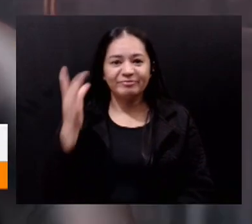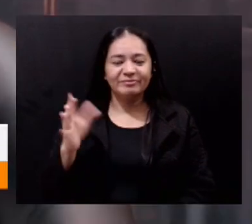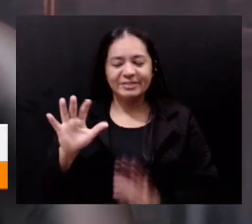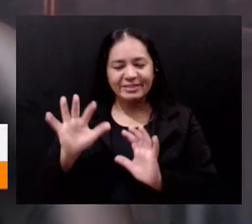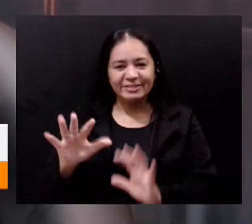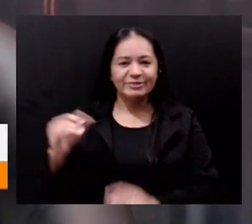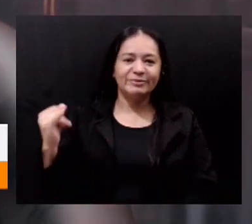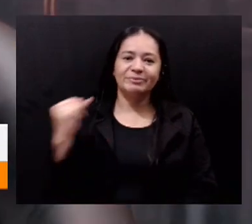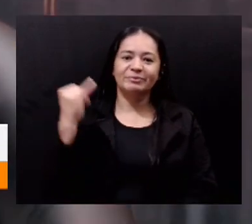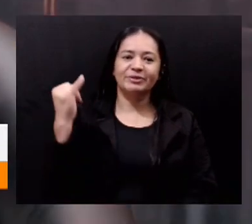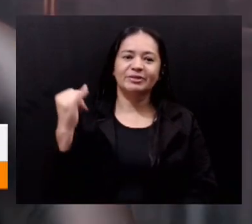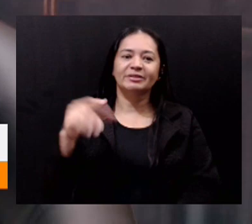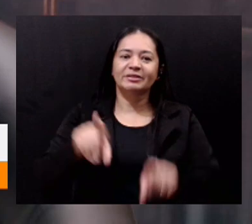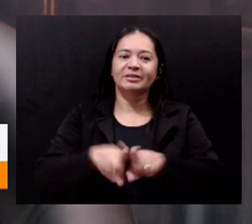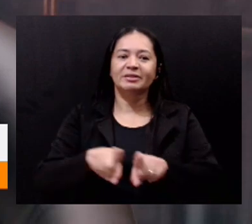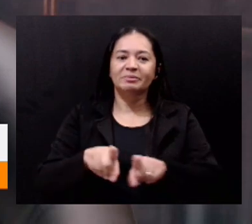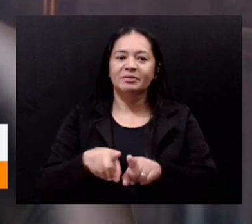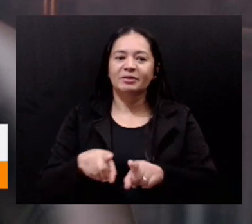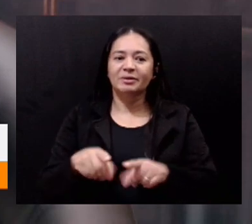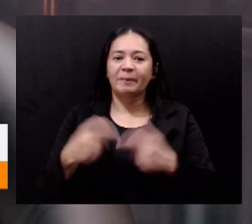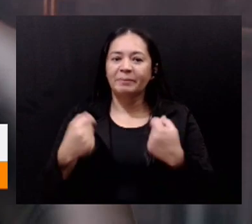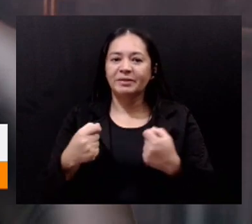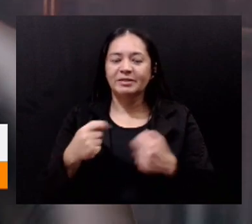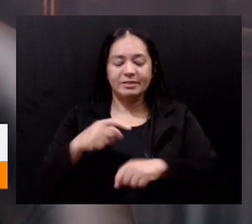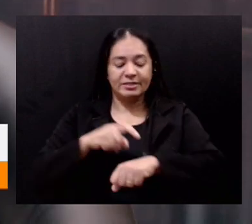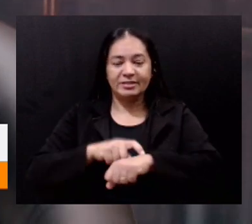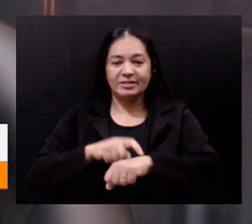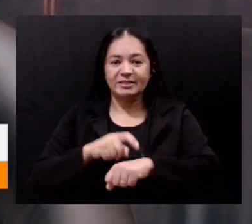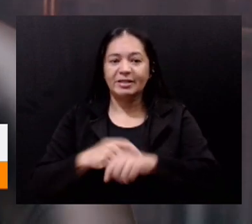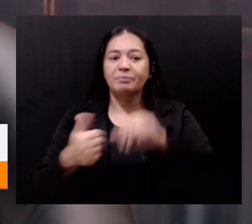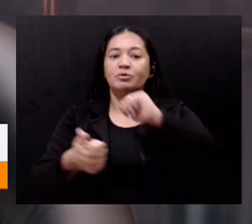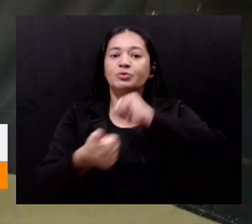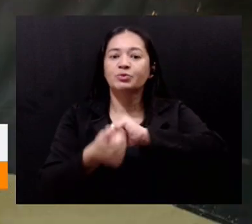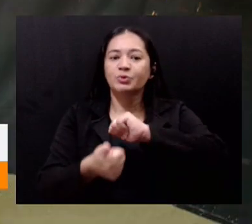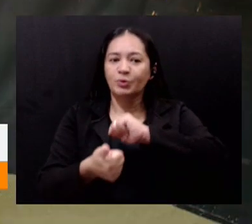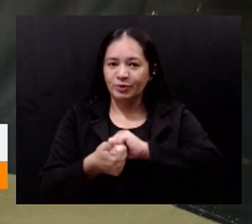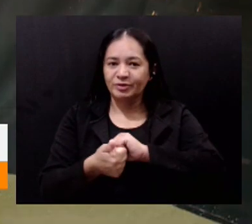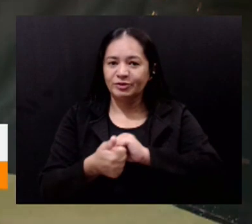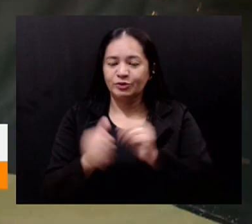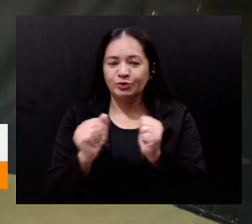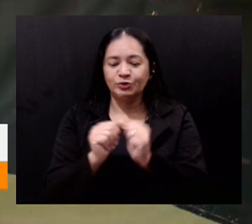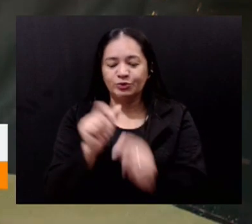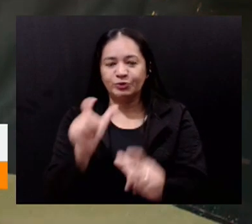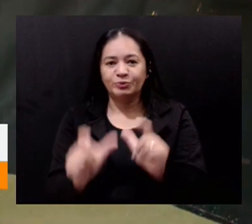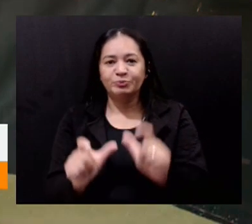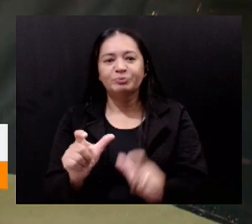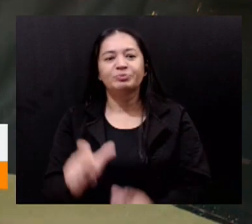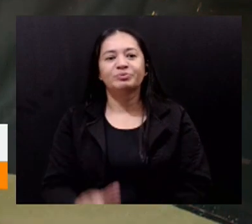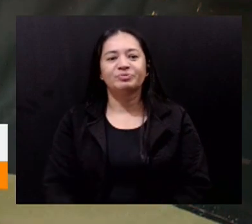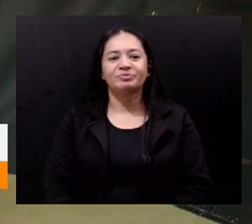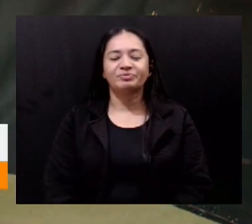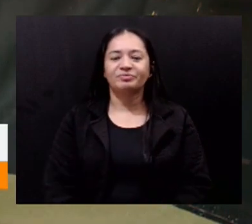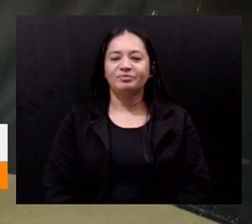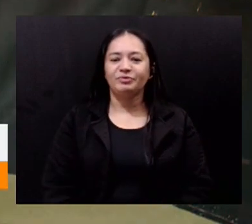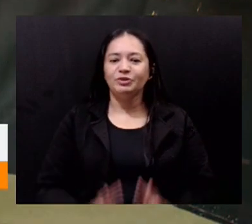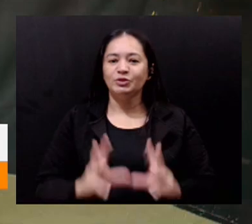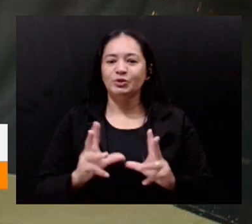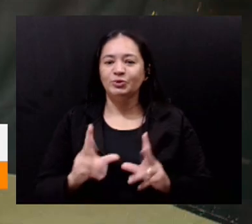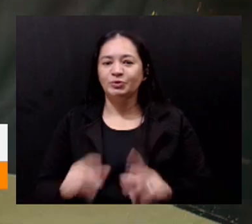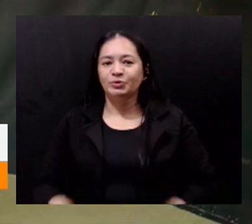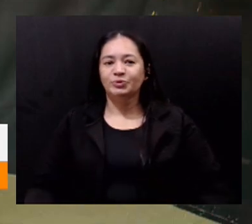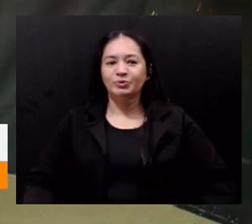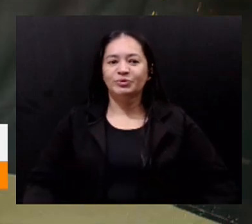você destinar esse tempo de qualidade com as pessoas. É, está todo mundo automatizado,